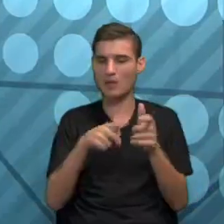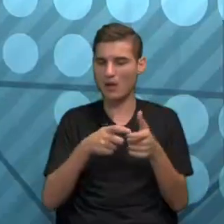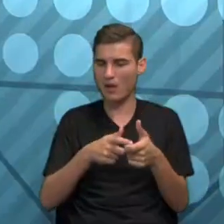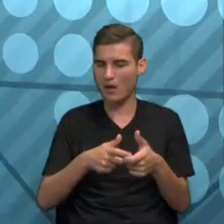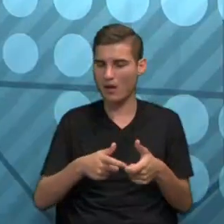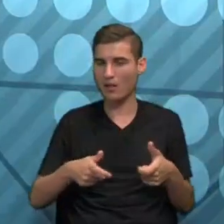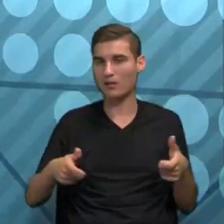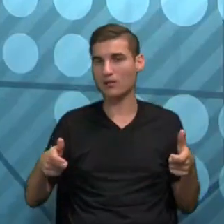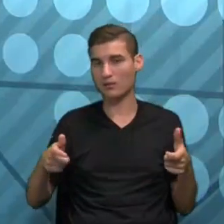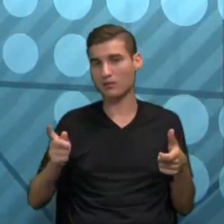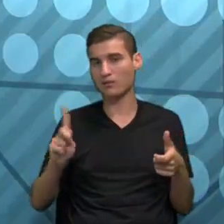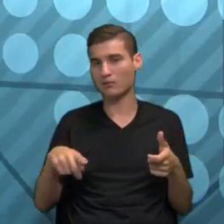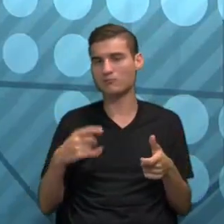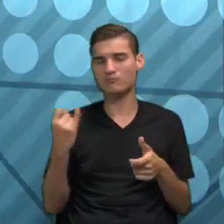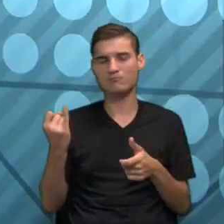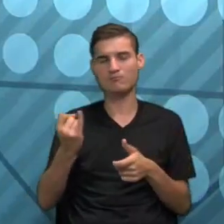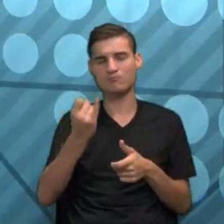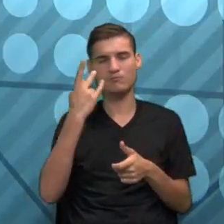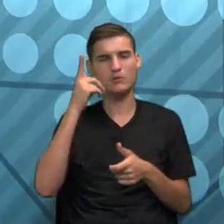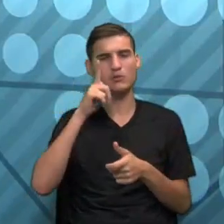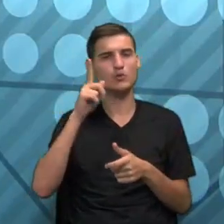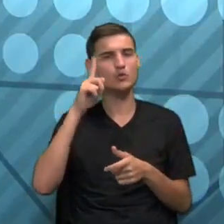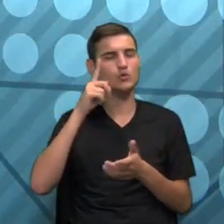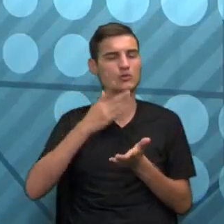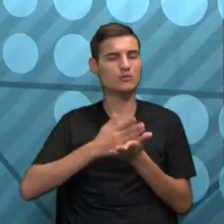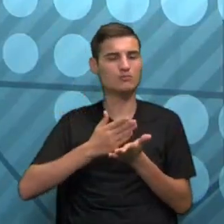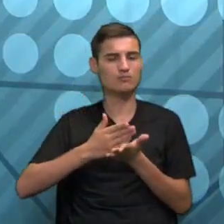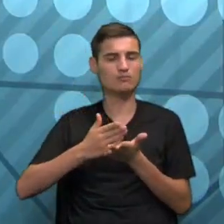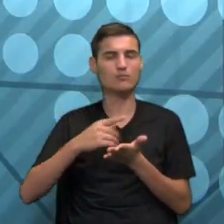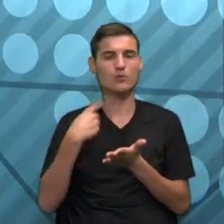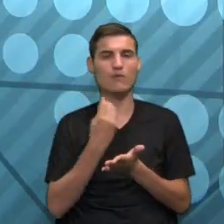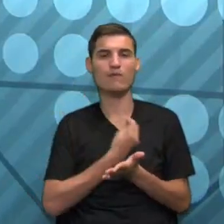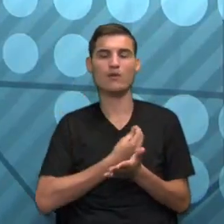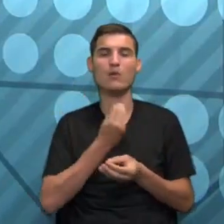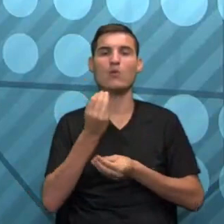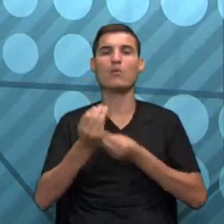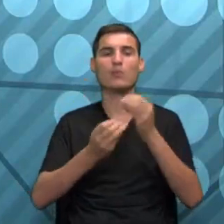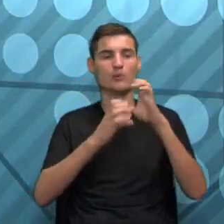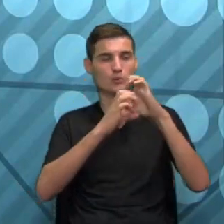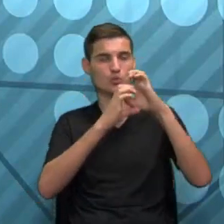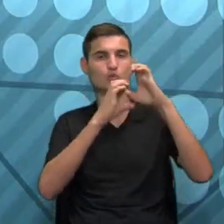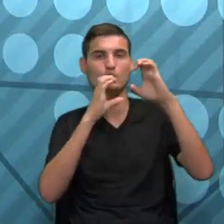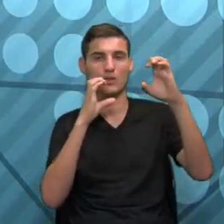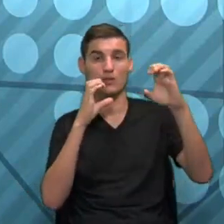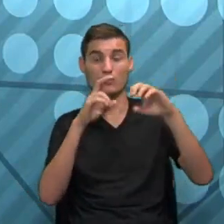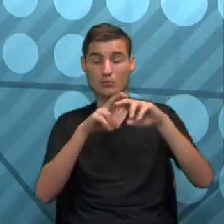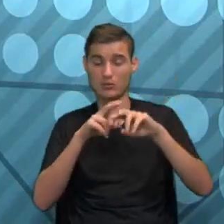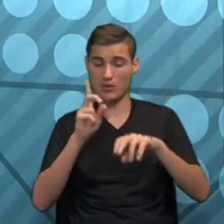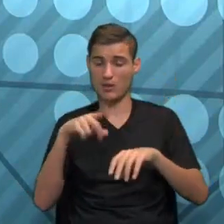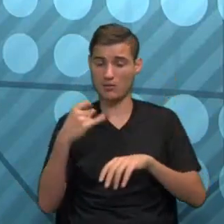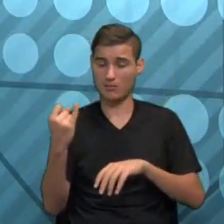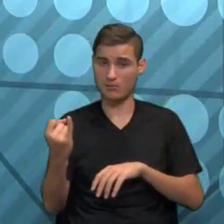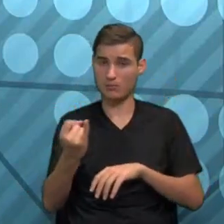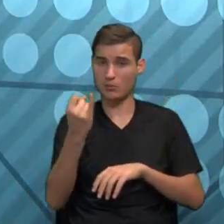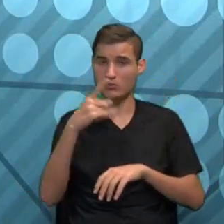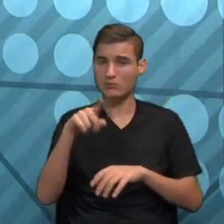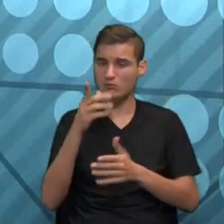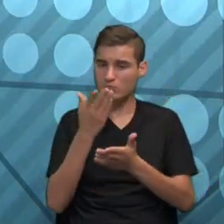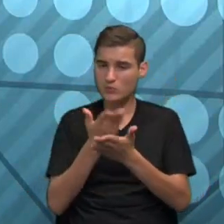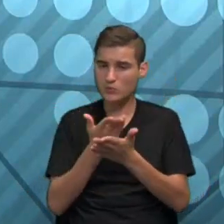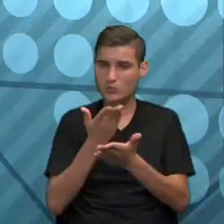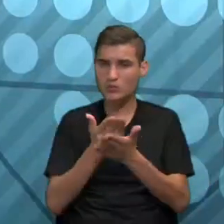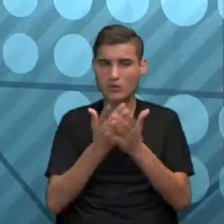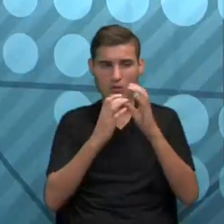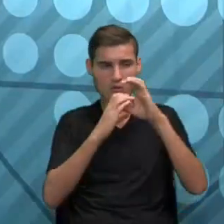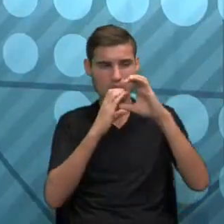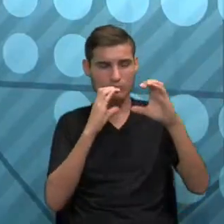é muito valiosa para o nosso dia a dia, para a nossa vida como engenheiros. E é por isso que é tão importante a gente estudar as telecomunicações,